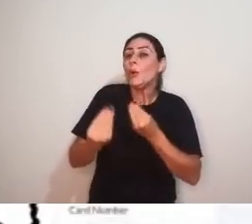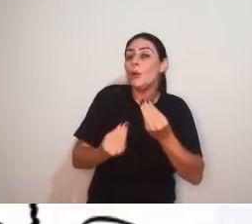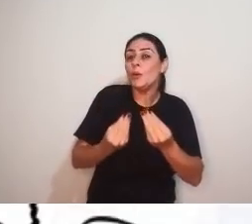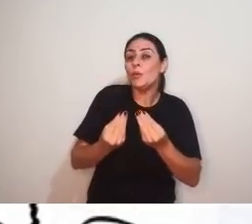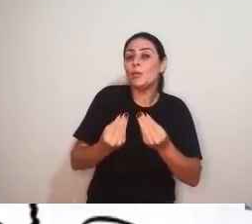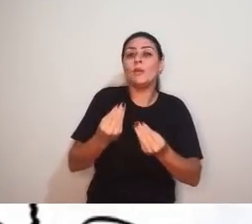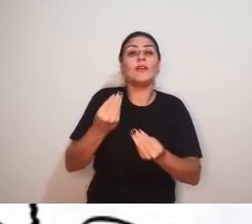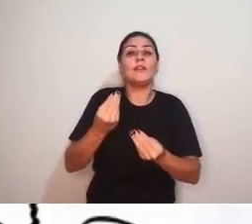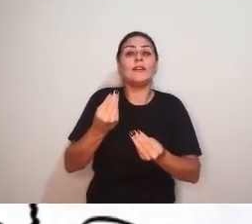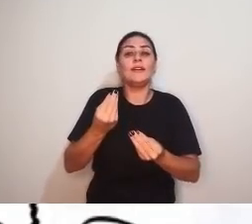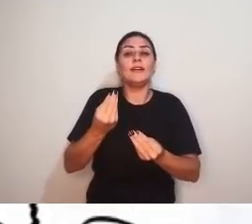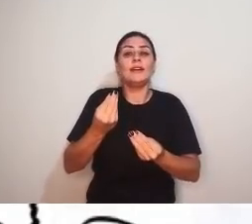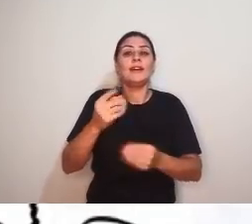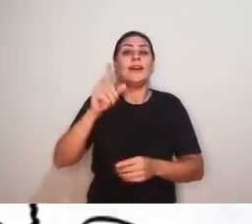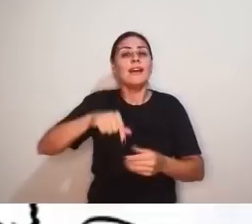tá? A partir